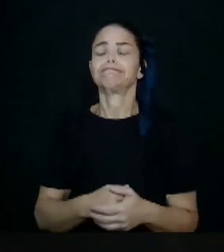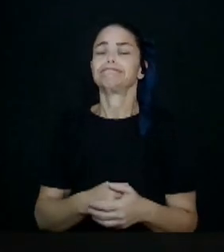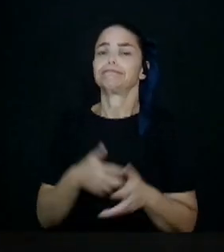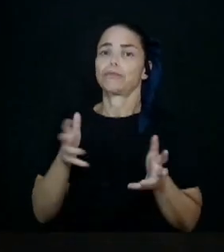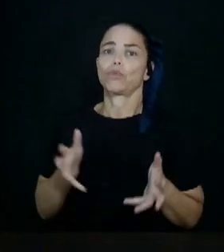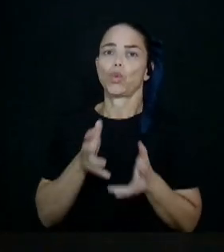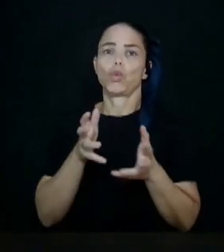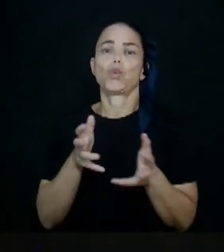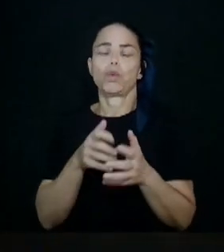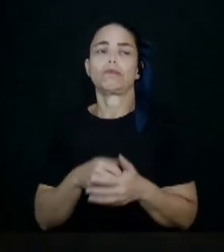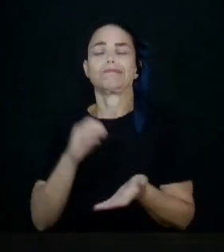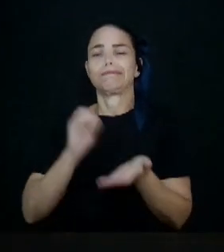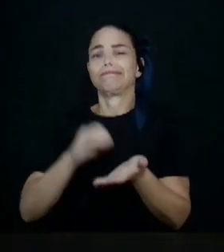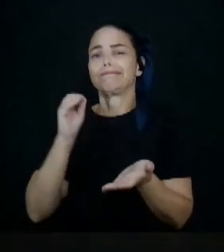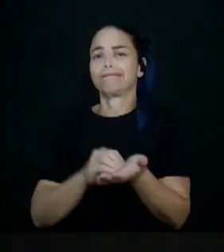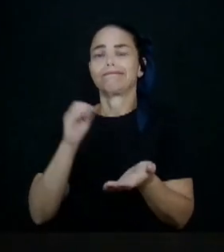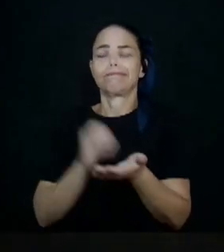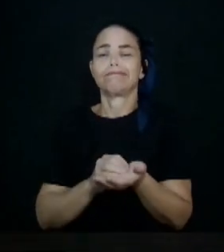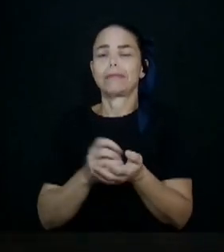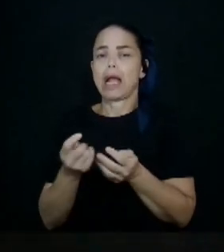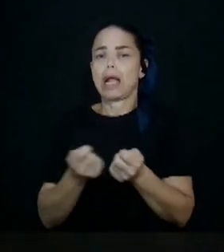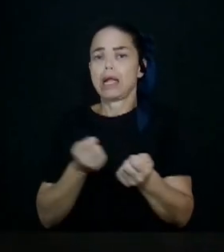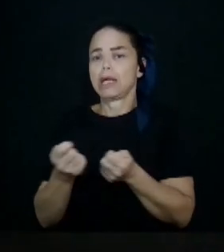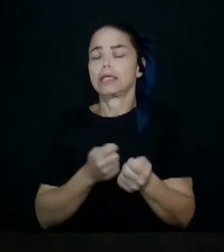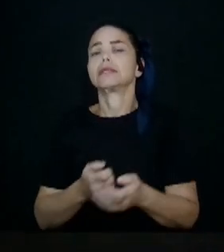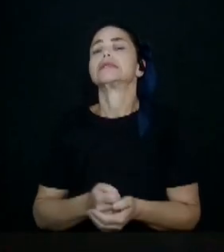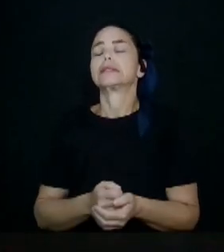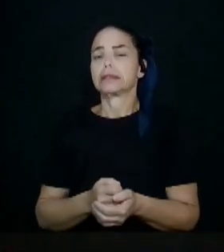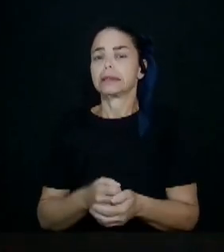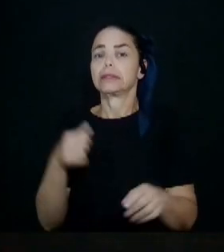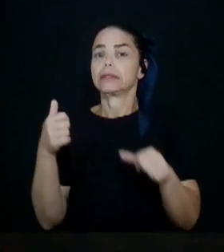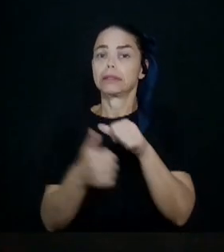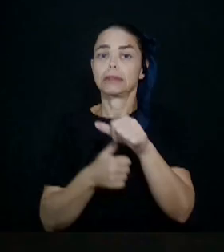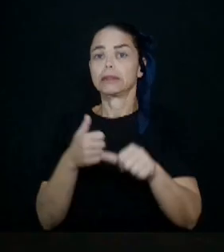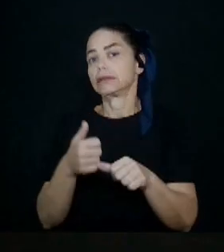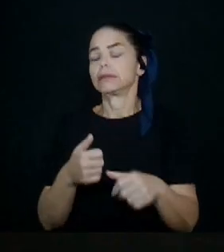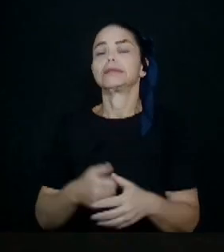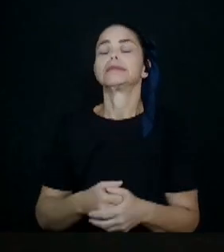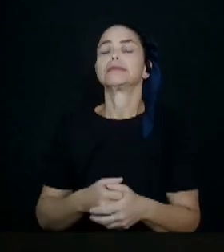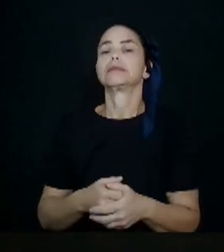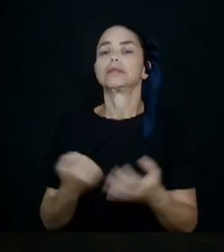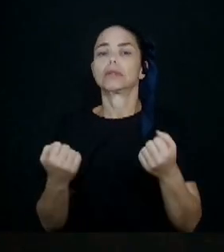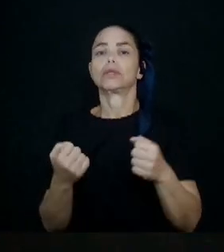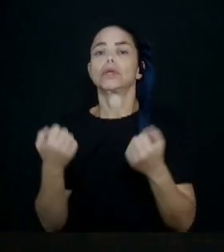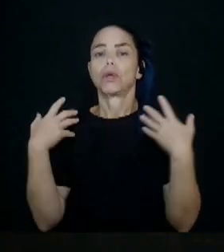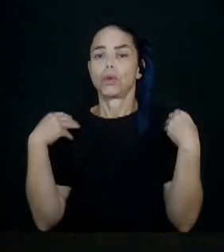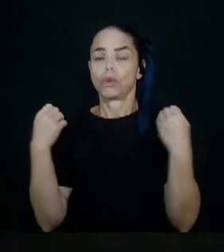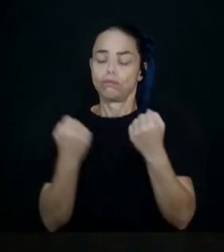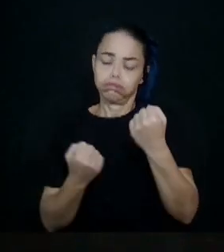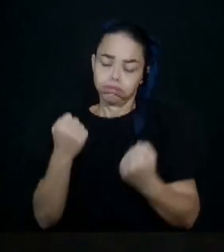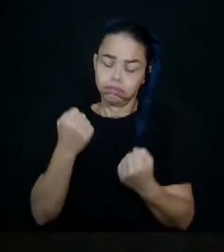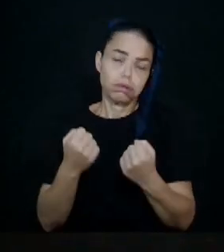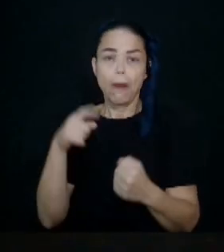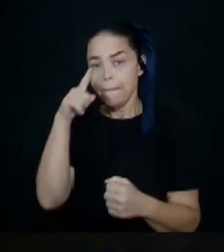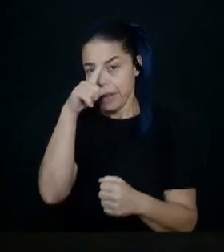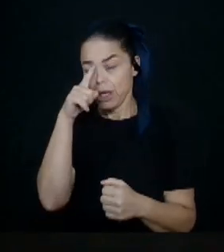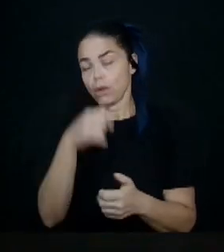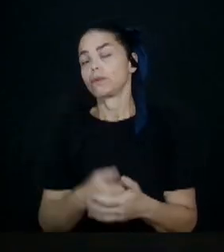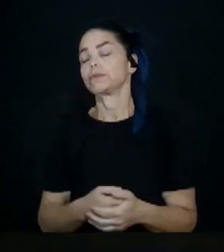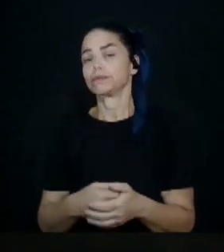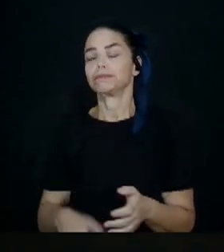a falta de controle podem transformar qualquer motorista em um risco. Bom, para nos ajudar a entender